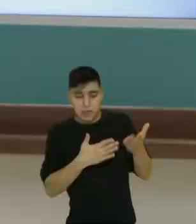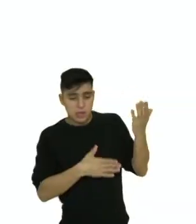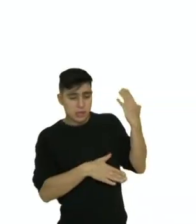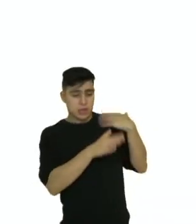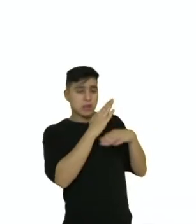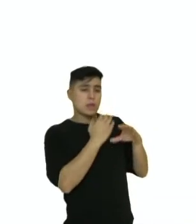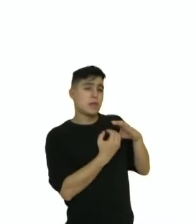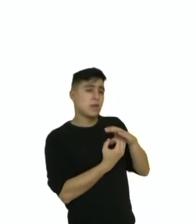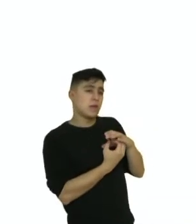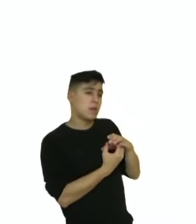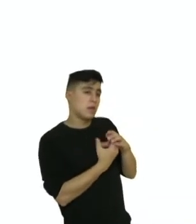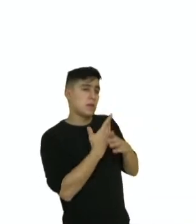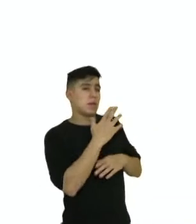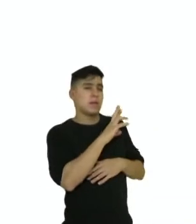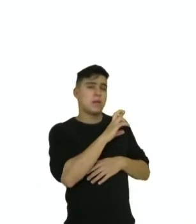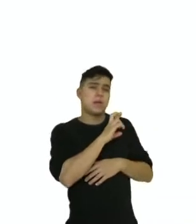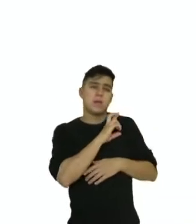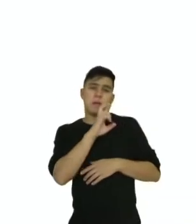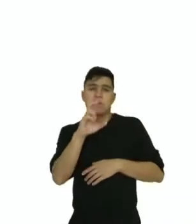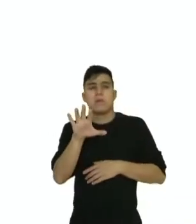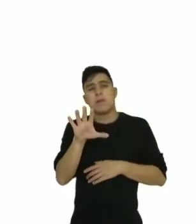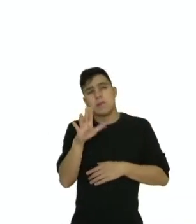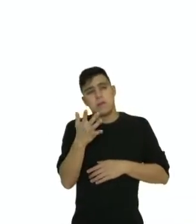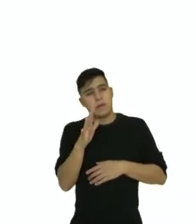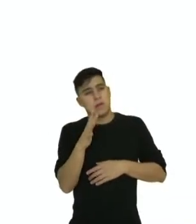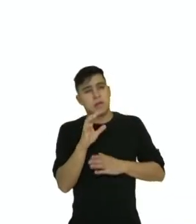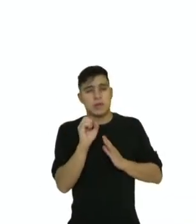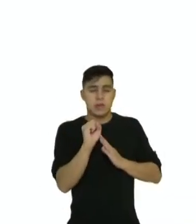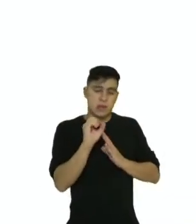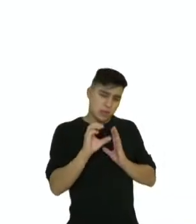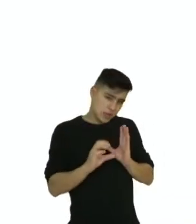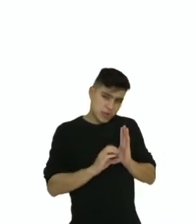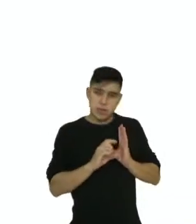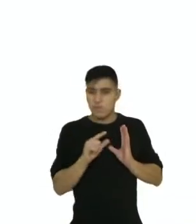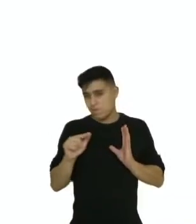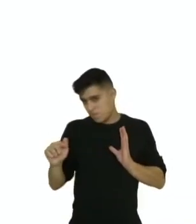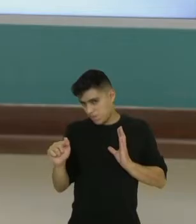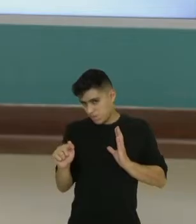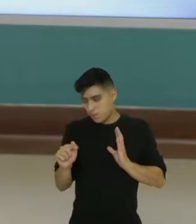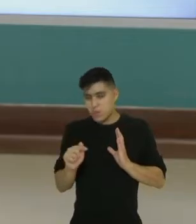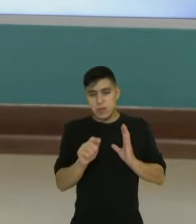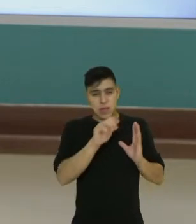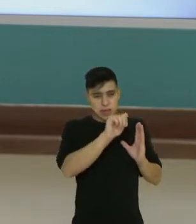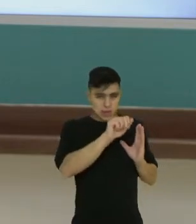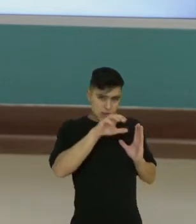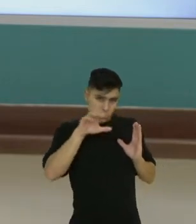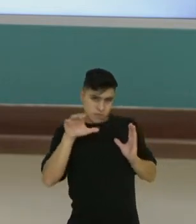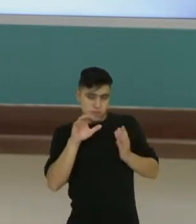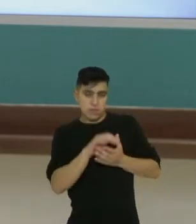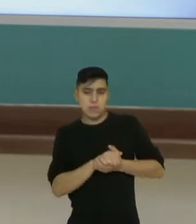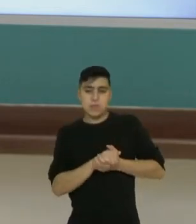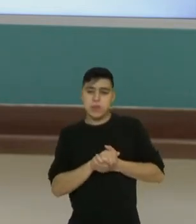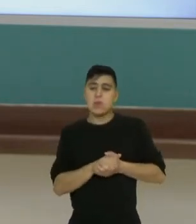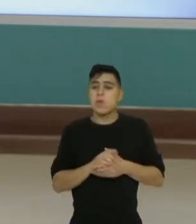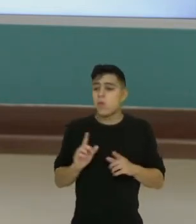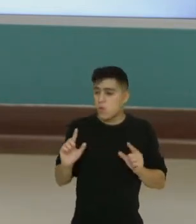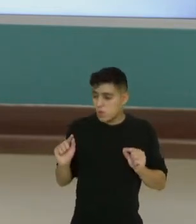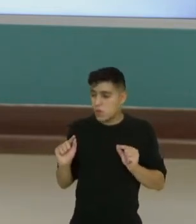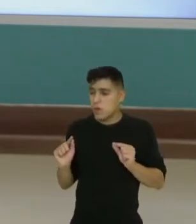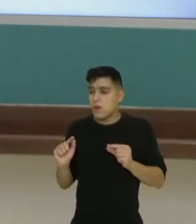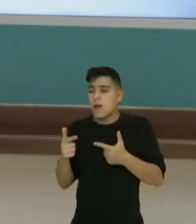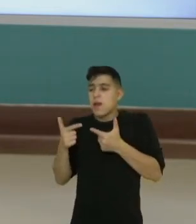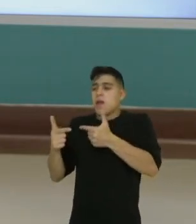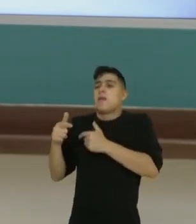religião ela tem remetendo mais ou menos ao século 7 depois de Cristo, onde as ações de